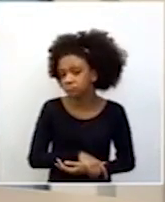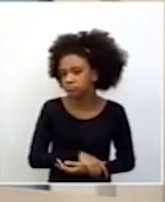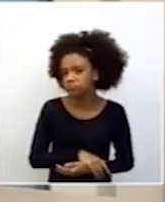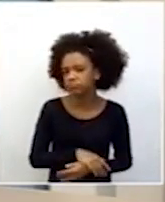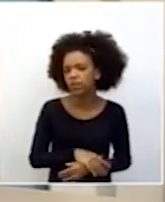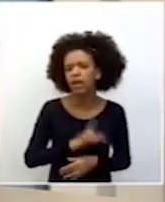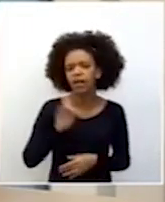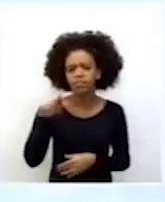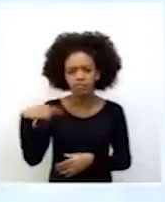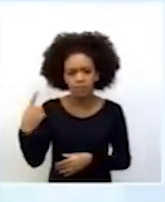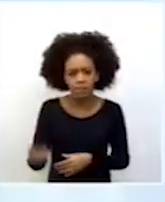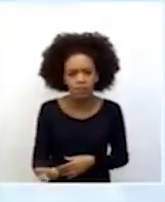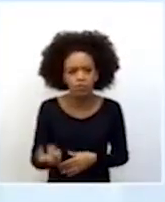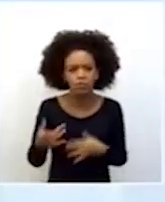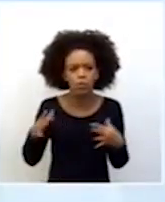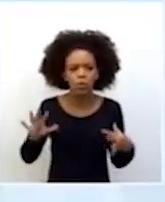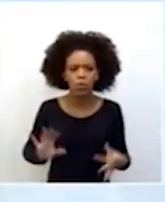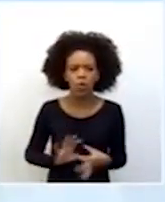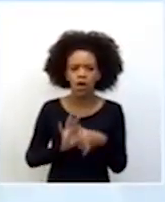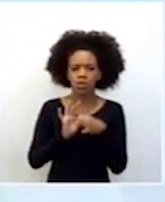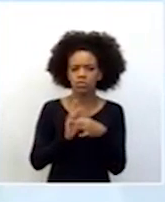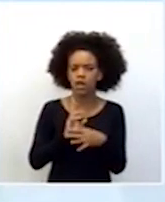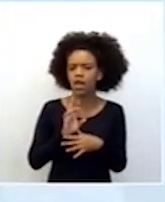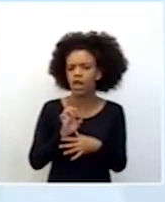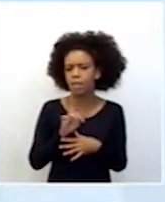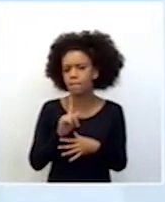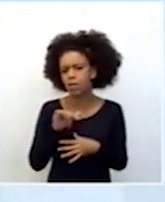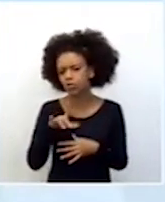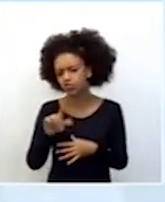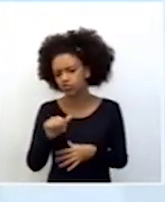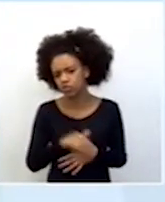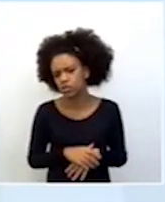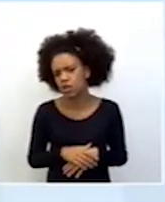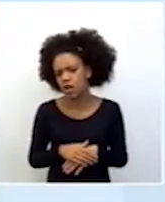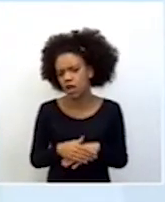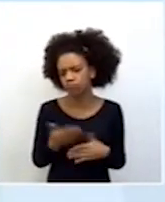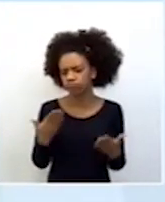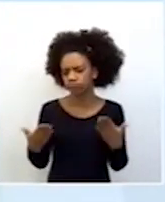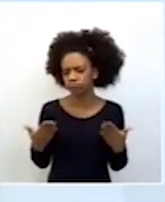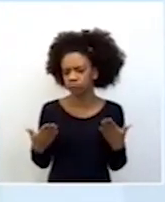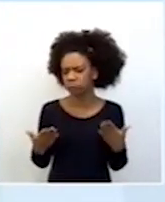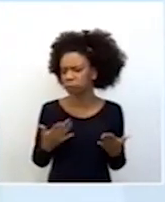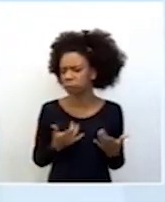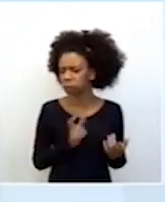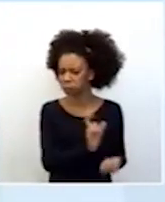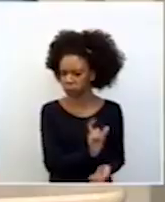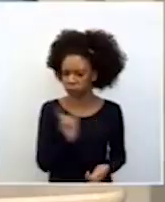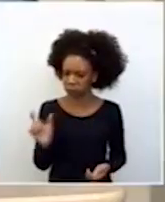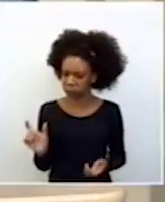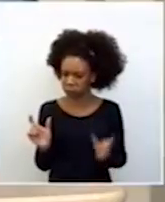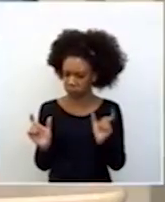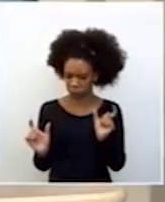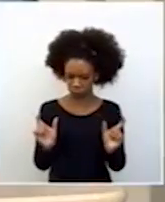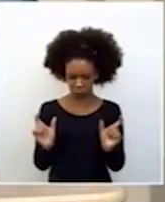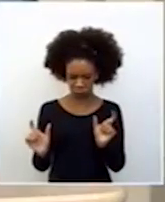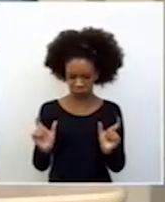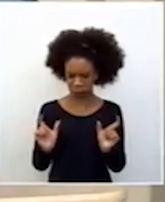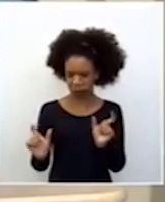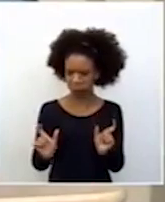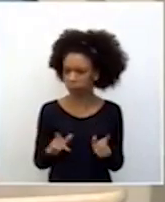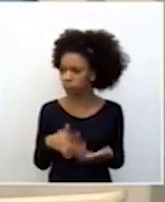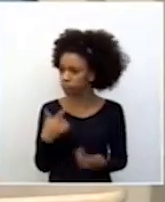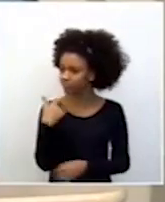qual a relação da palavra rebeldia com a imagem desses dois ursos? Eles estavam com cara de